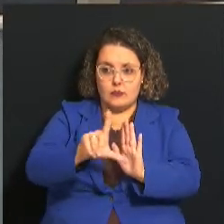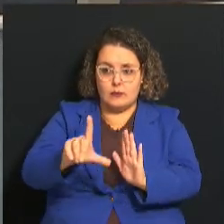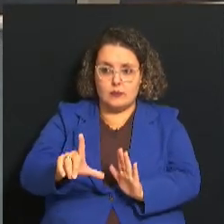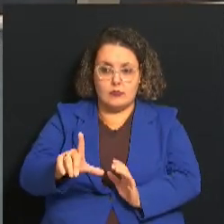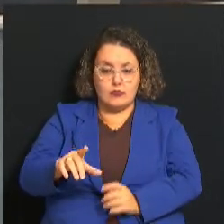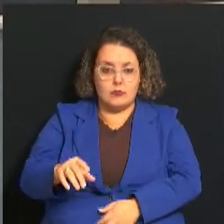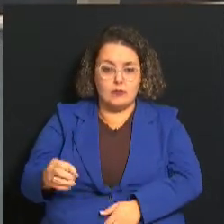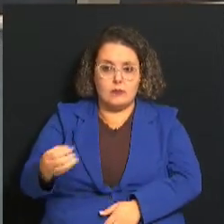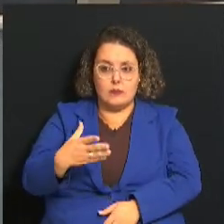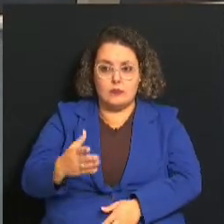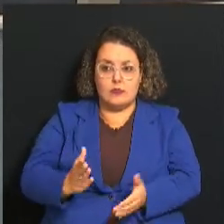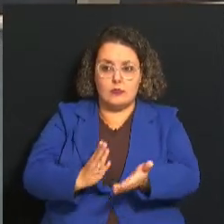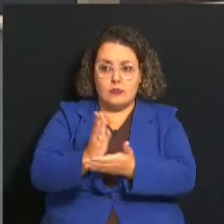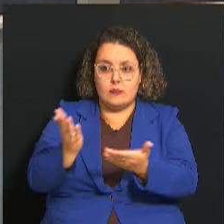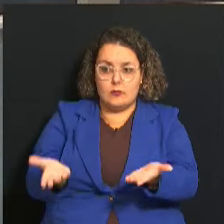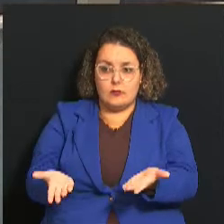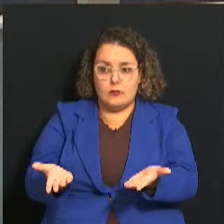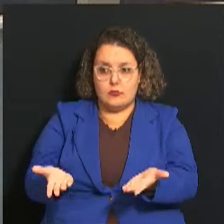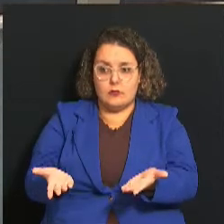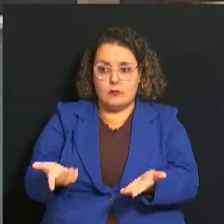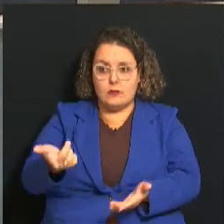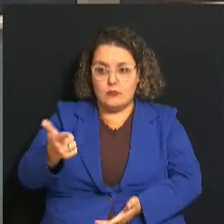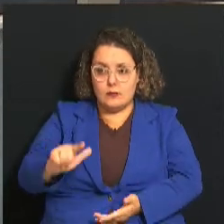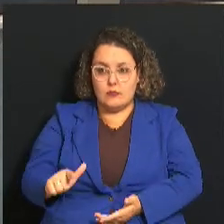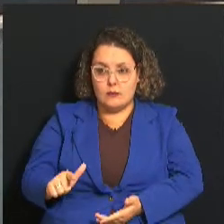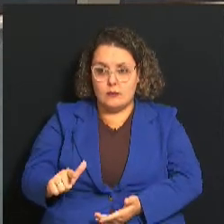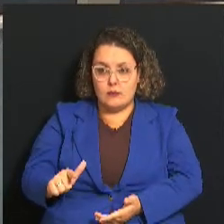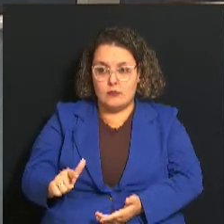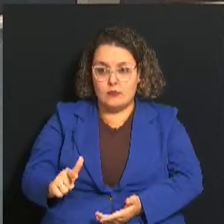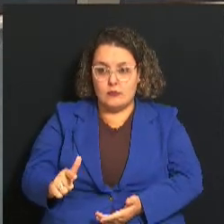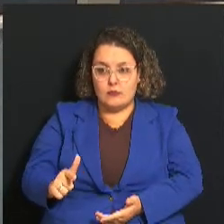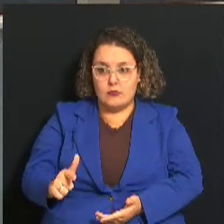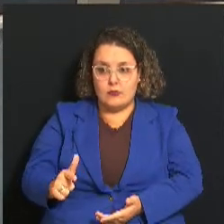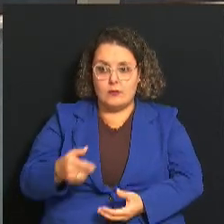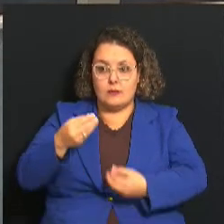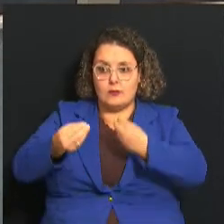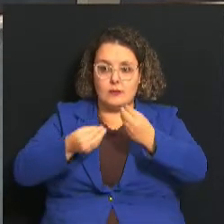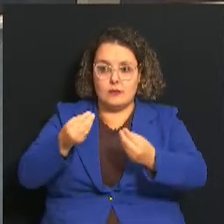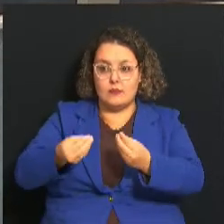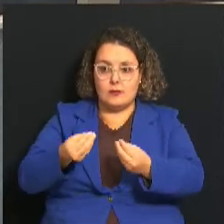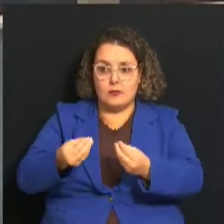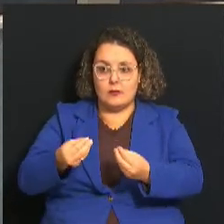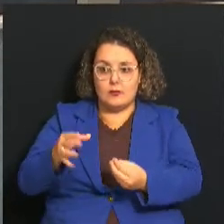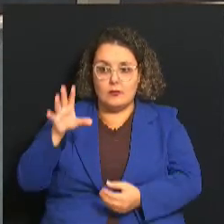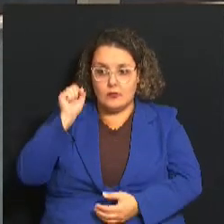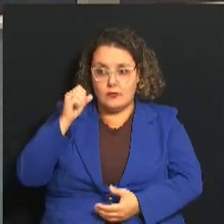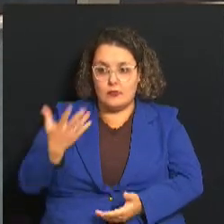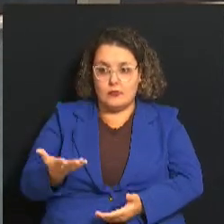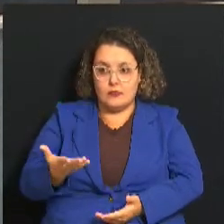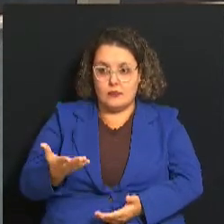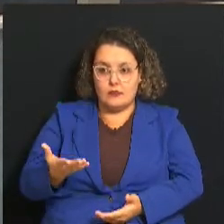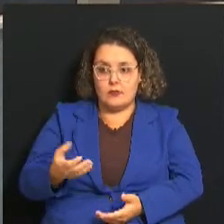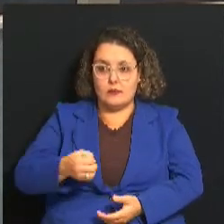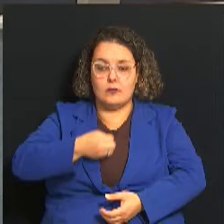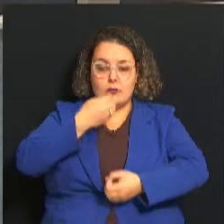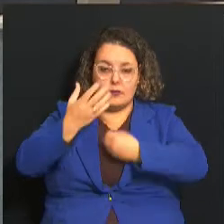para ser aprovado. Mais uma vez, como que a gente está sendo ouvido? Mas é isso, é um desabafo